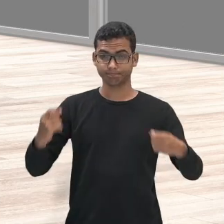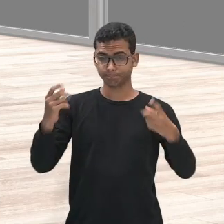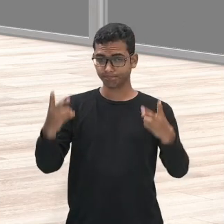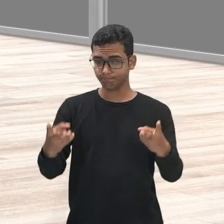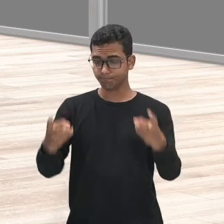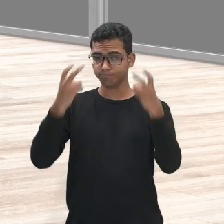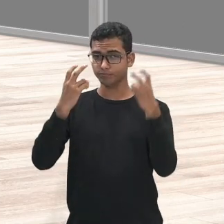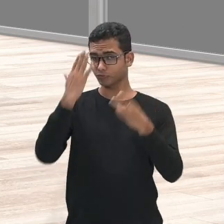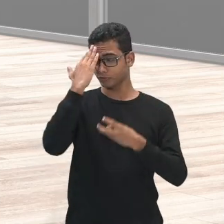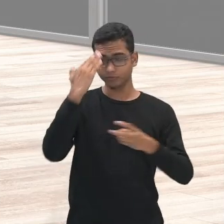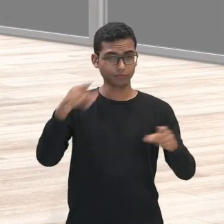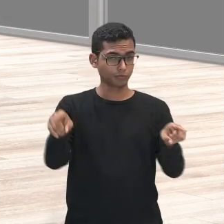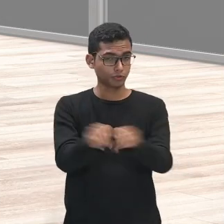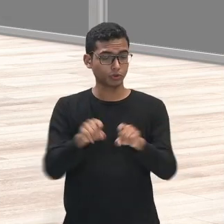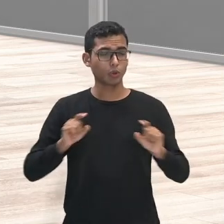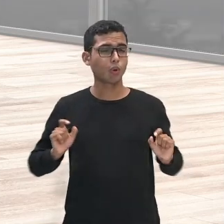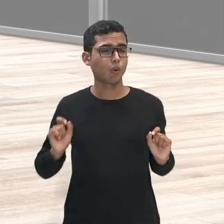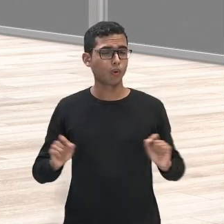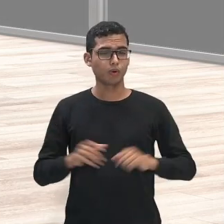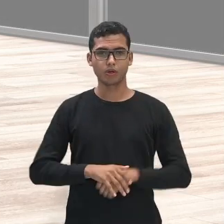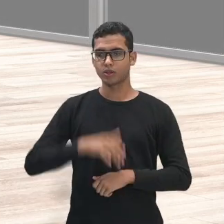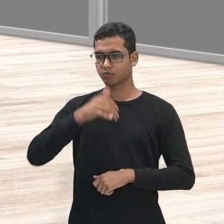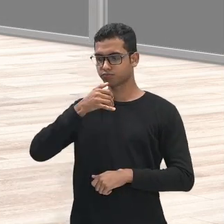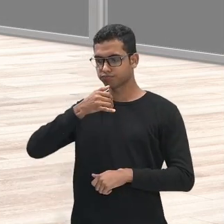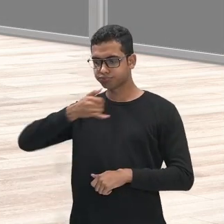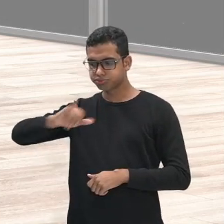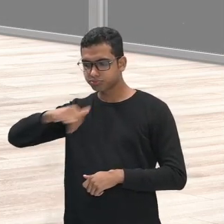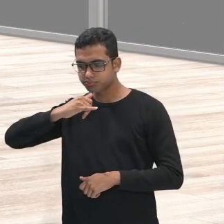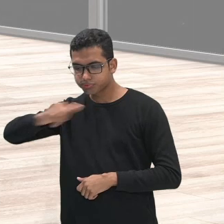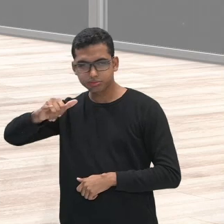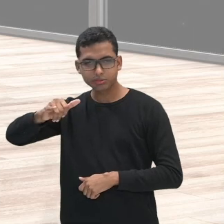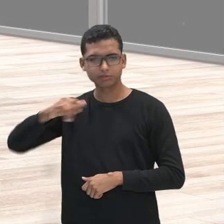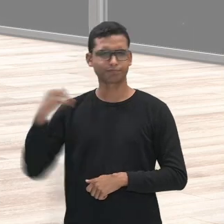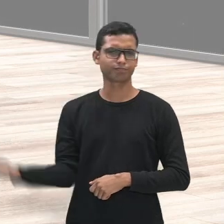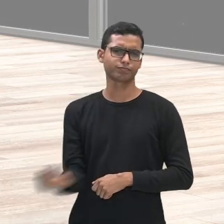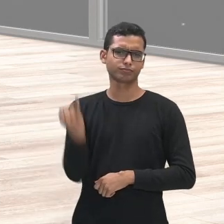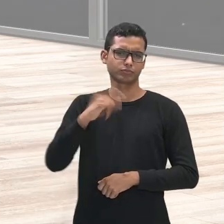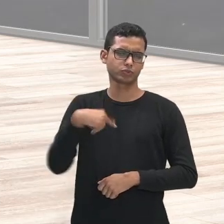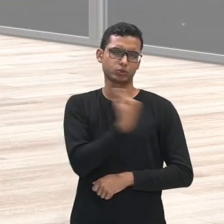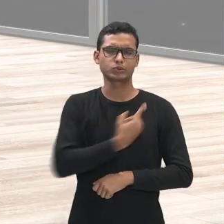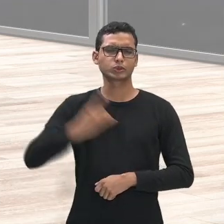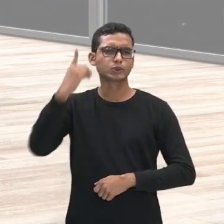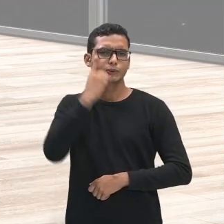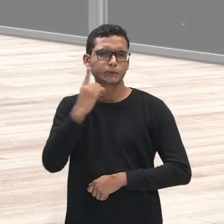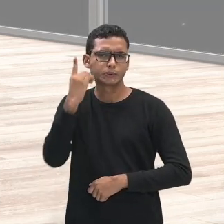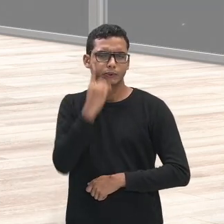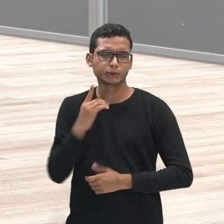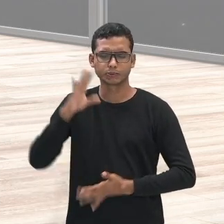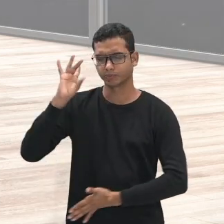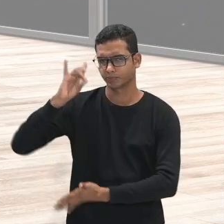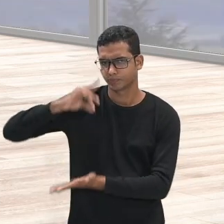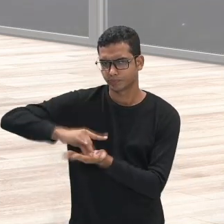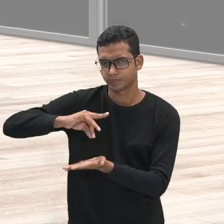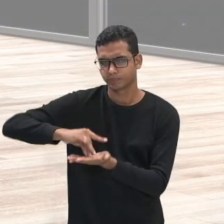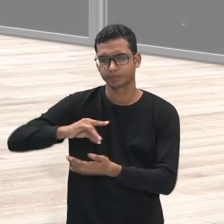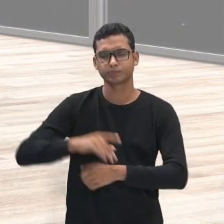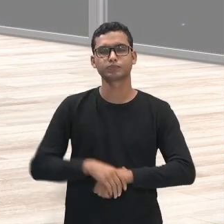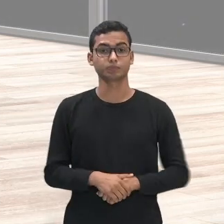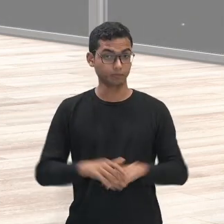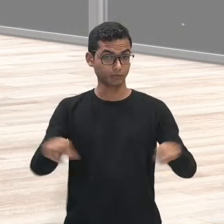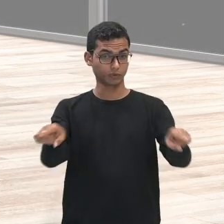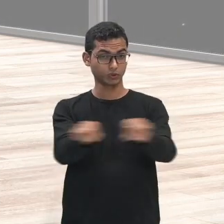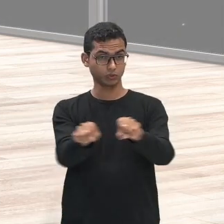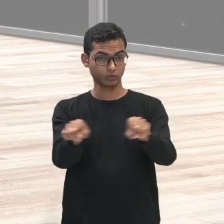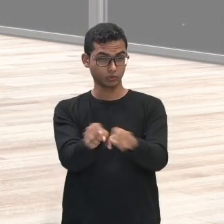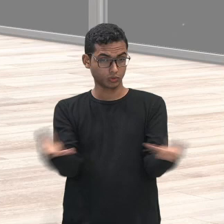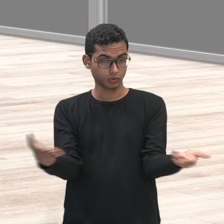que a eletricidade ela é muito importante na nossa vida moderna, no nosso cotidiano. E temos agora